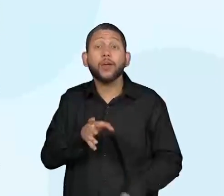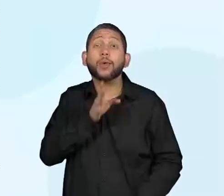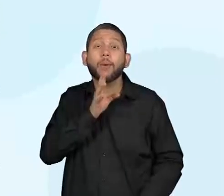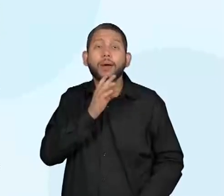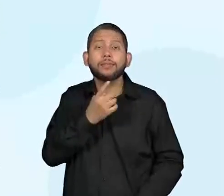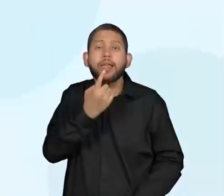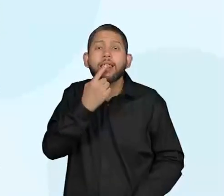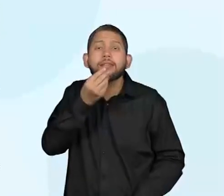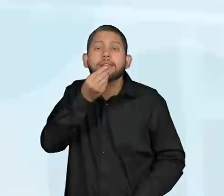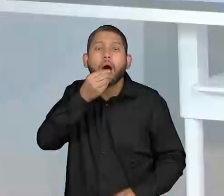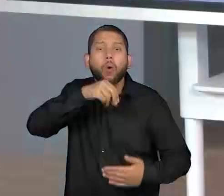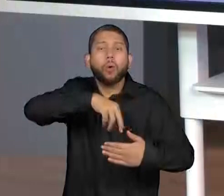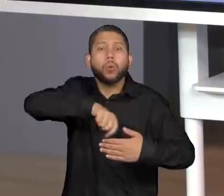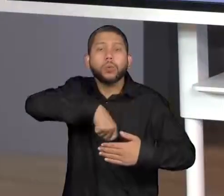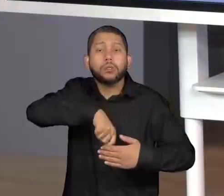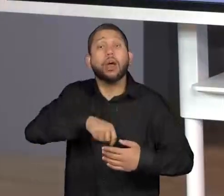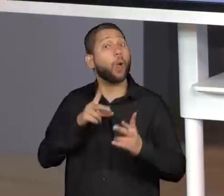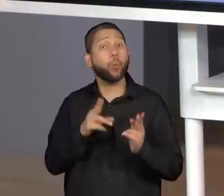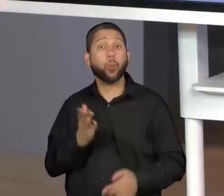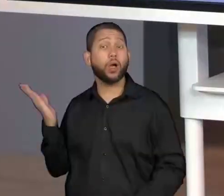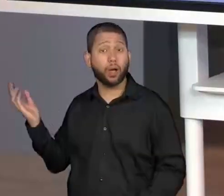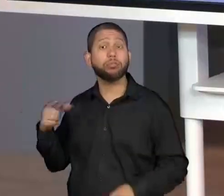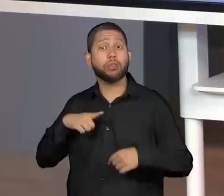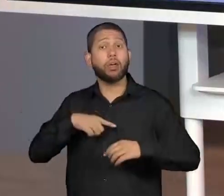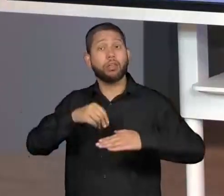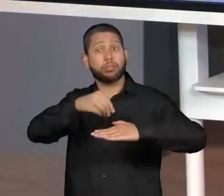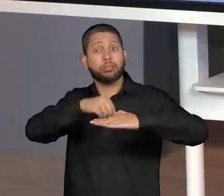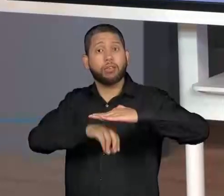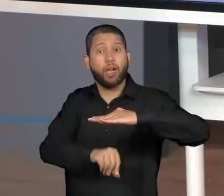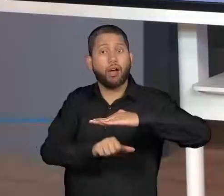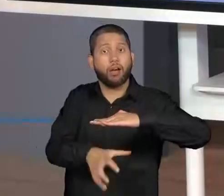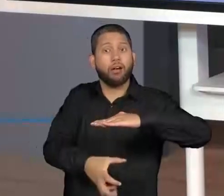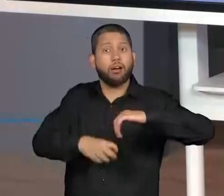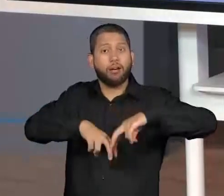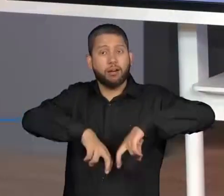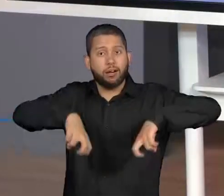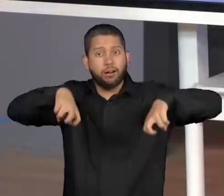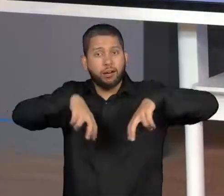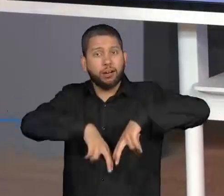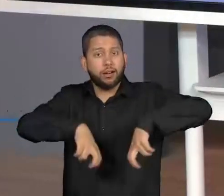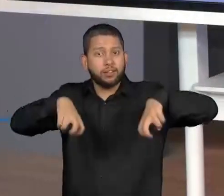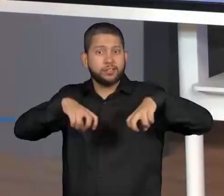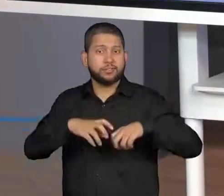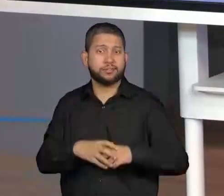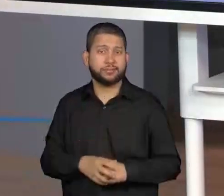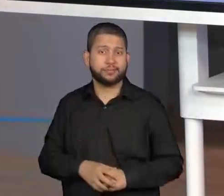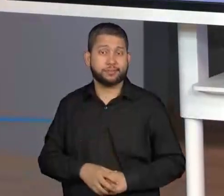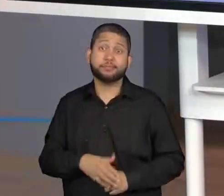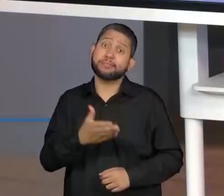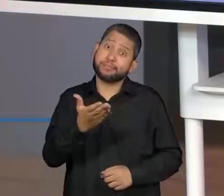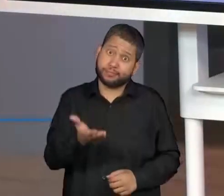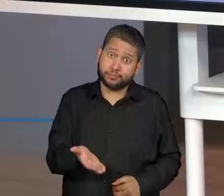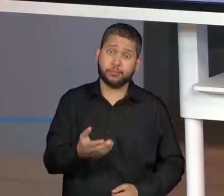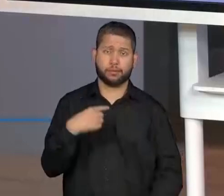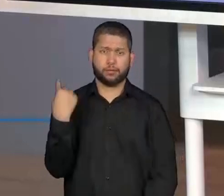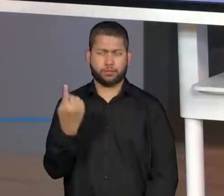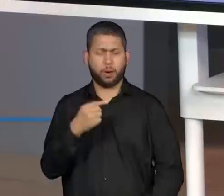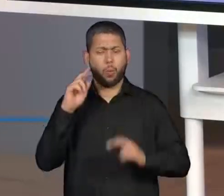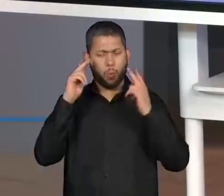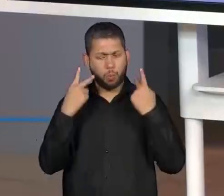só que legal. Vocês já imaginaram que o homem pode extrair e com técnicas